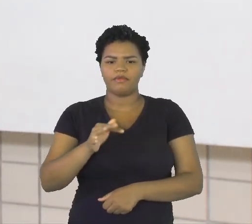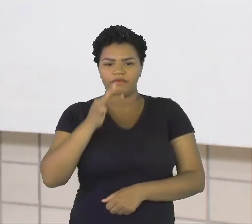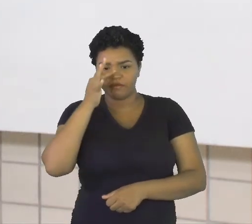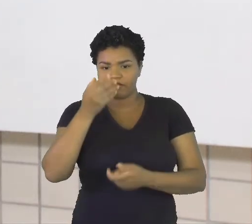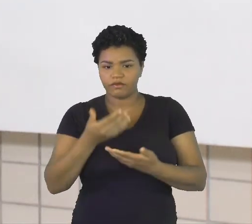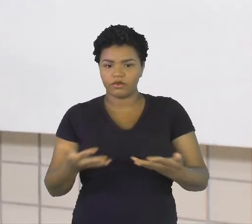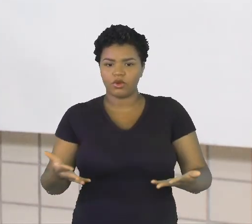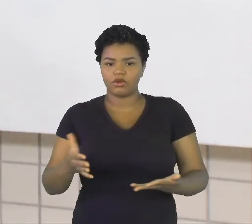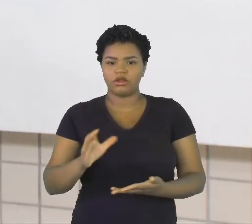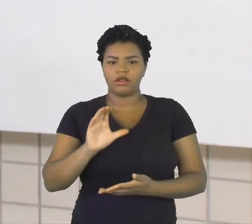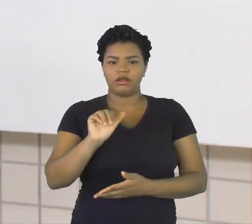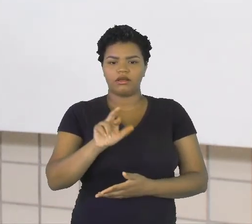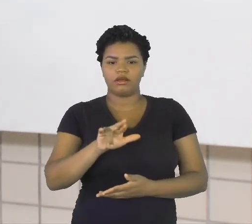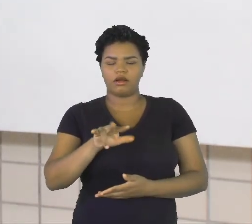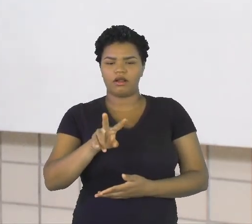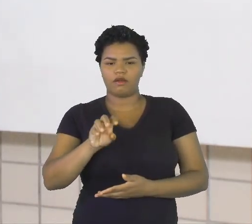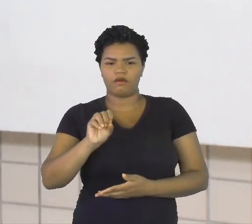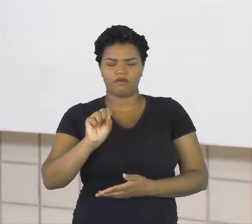Os